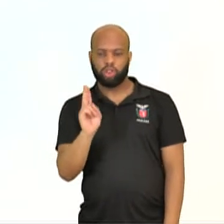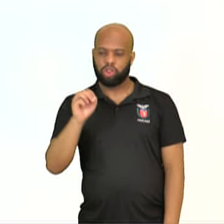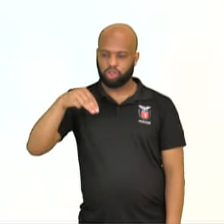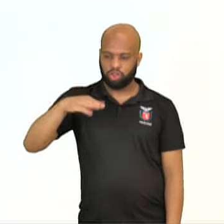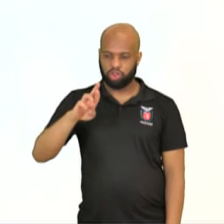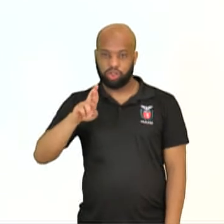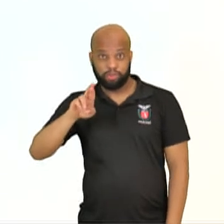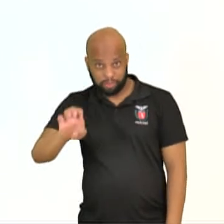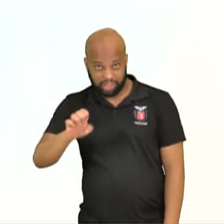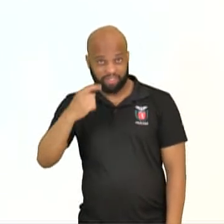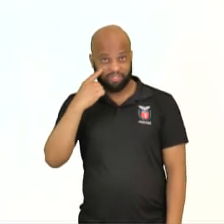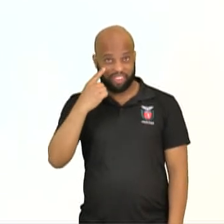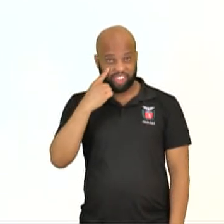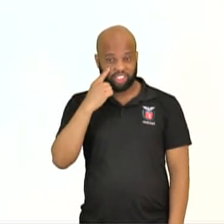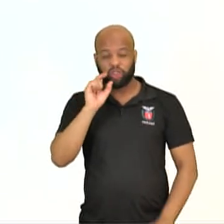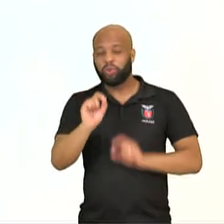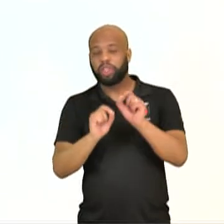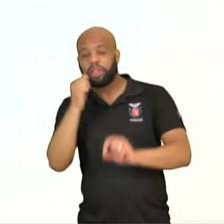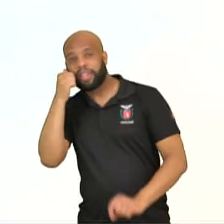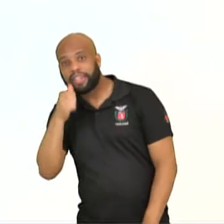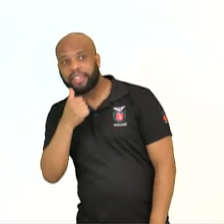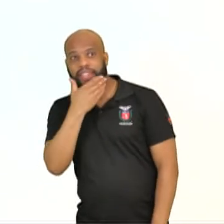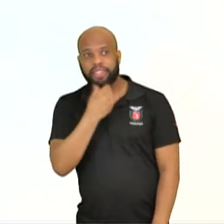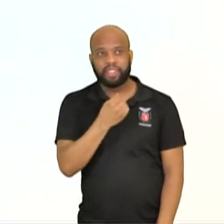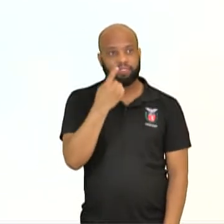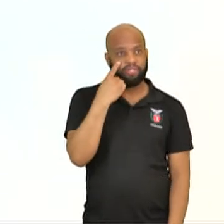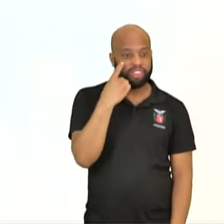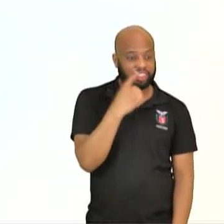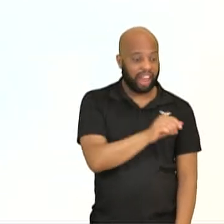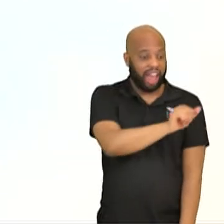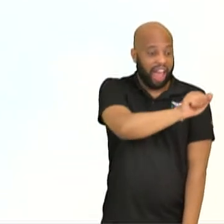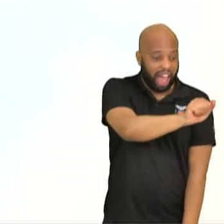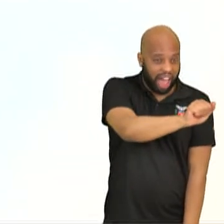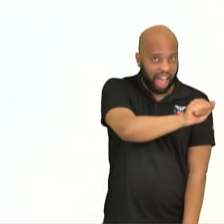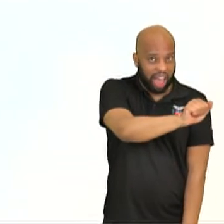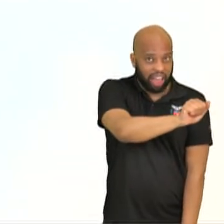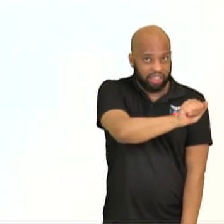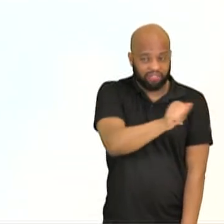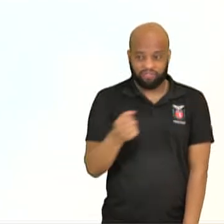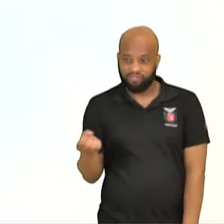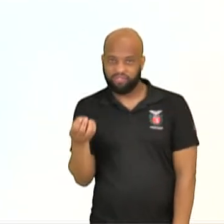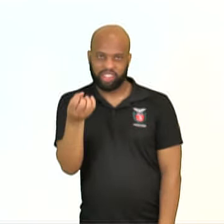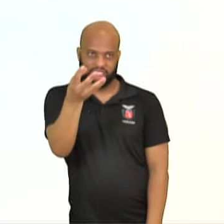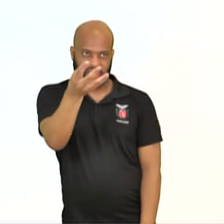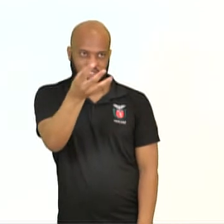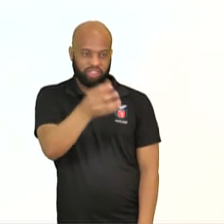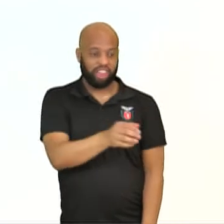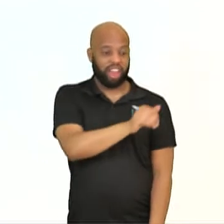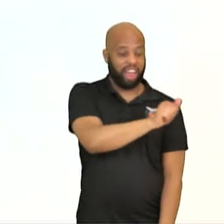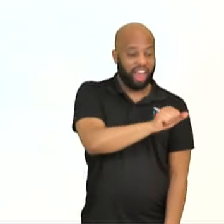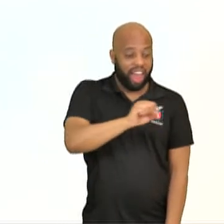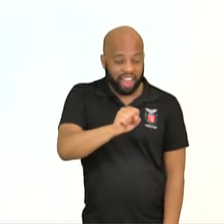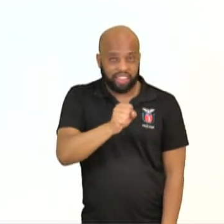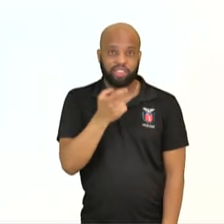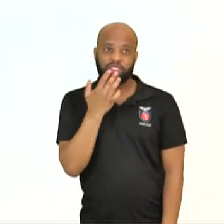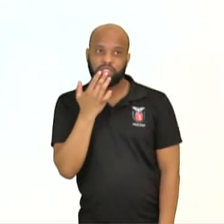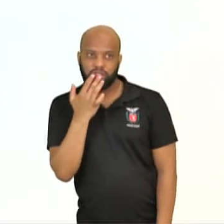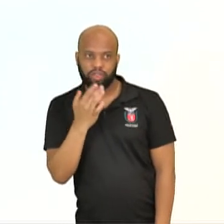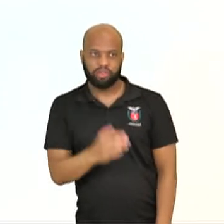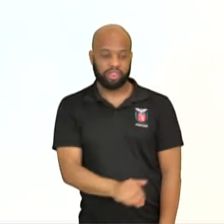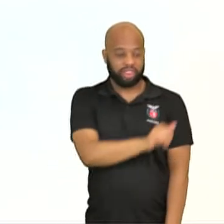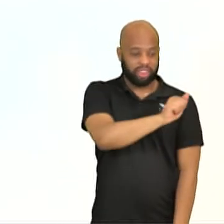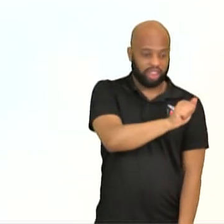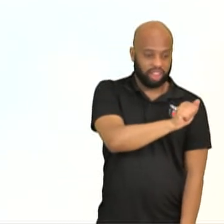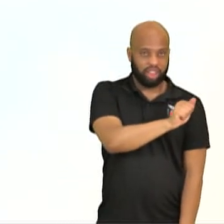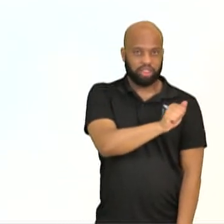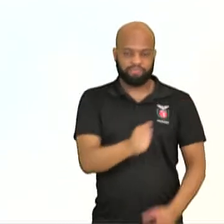Ó, língua portuguesa. A viagem, as cores, a origem.